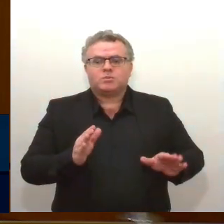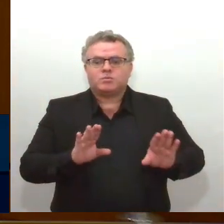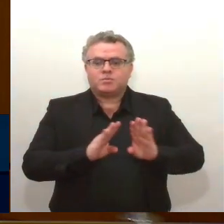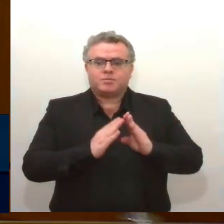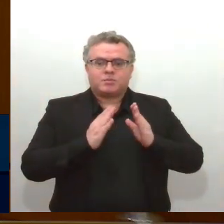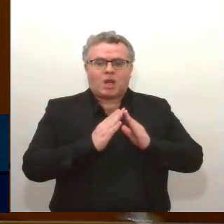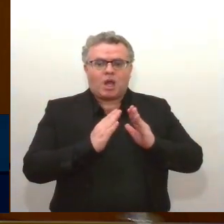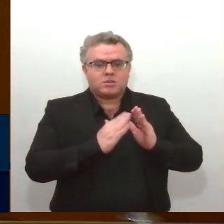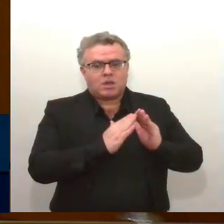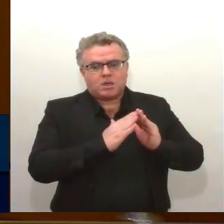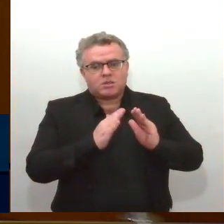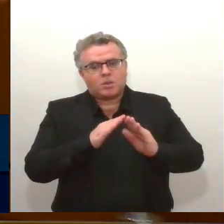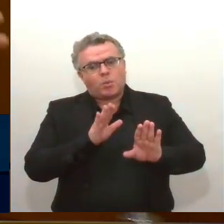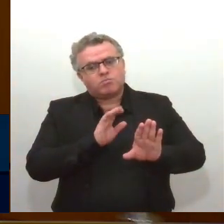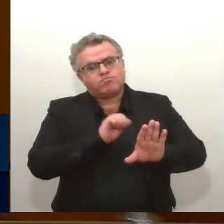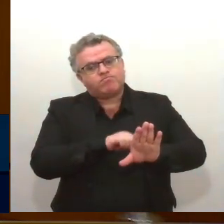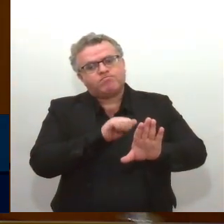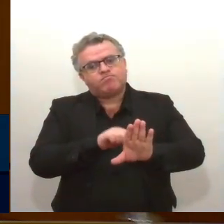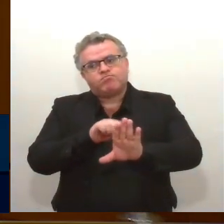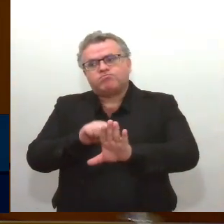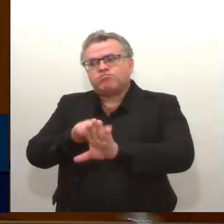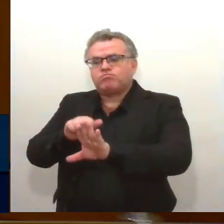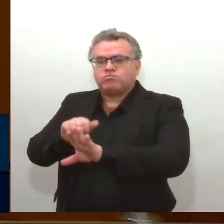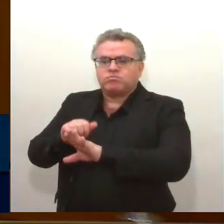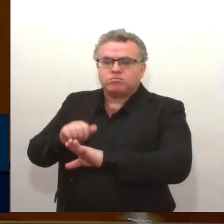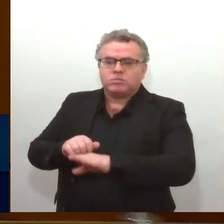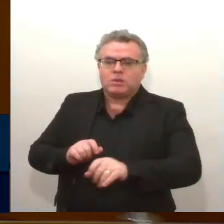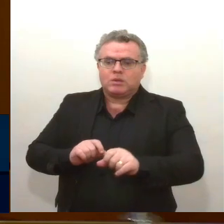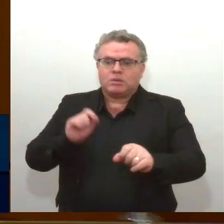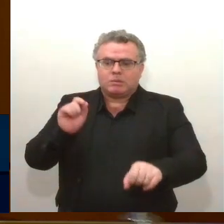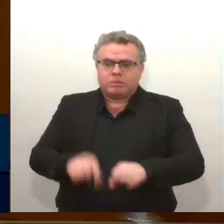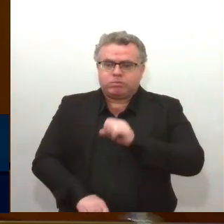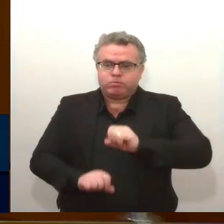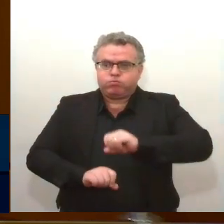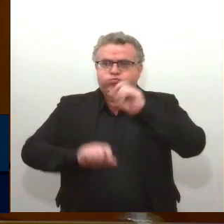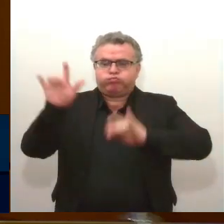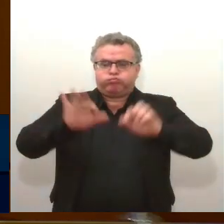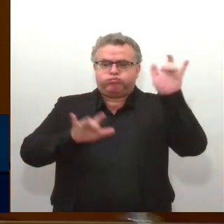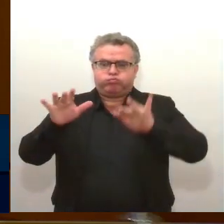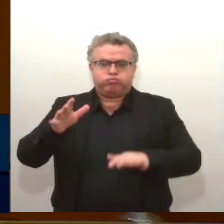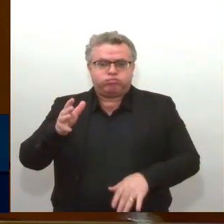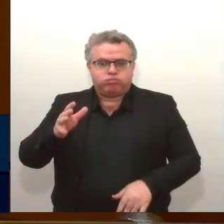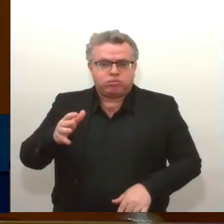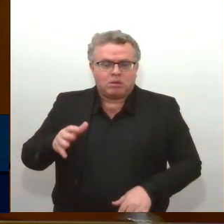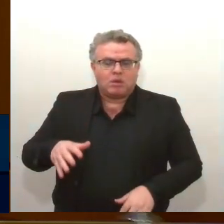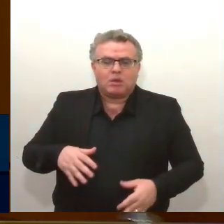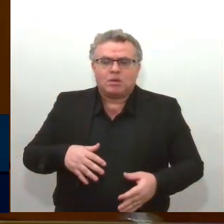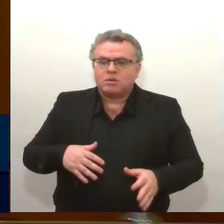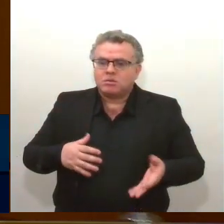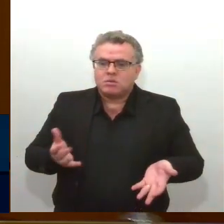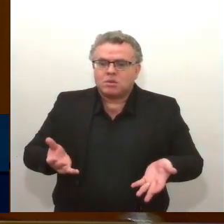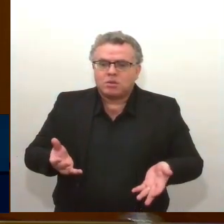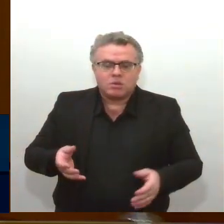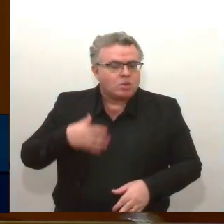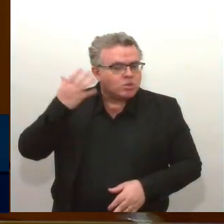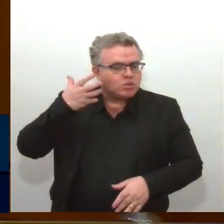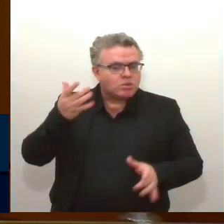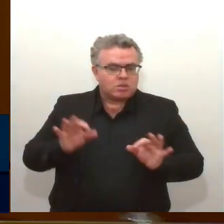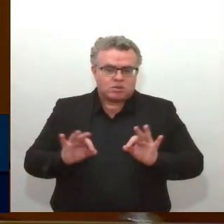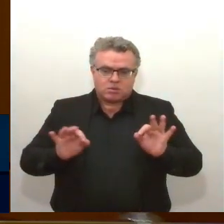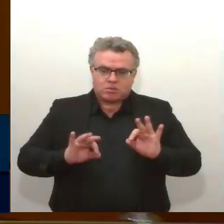usar fogos sem usar muit das vezes carro de som para dar tempo e oportunidade da gente entrar nas casas das pessoas Deputado